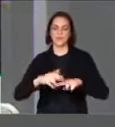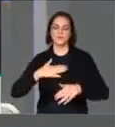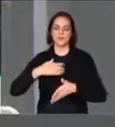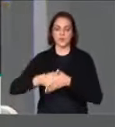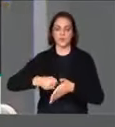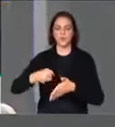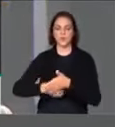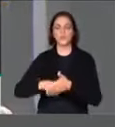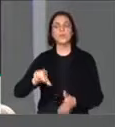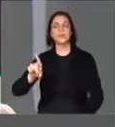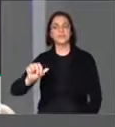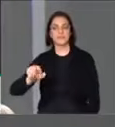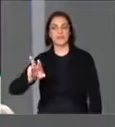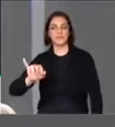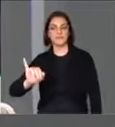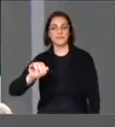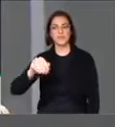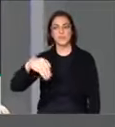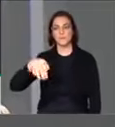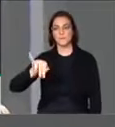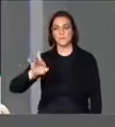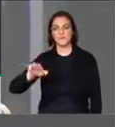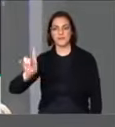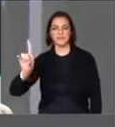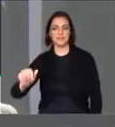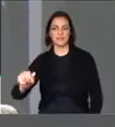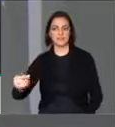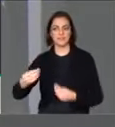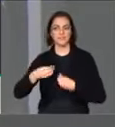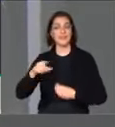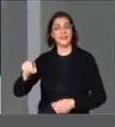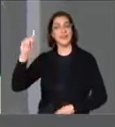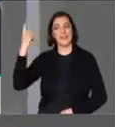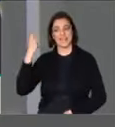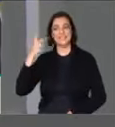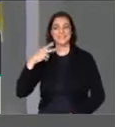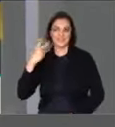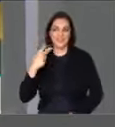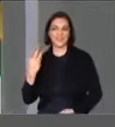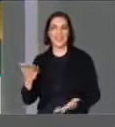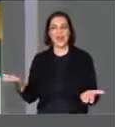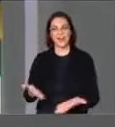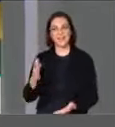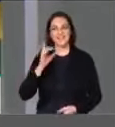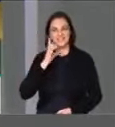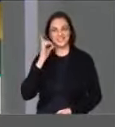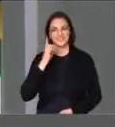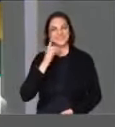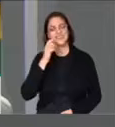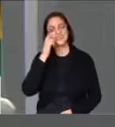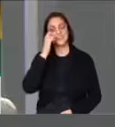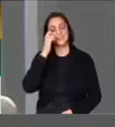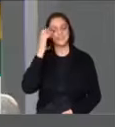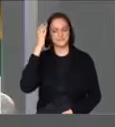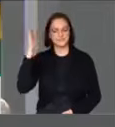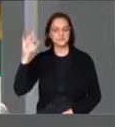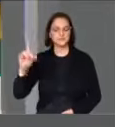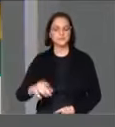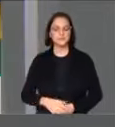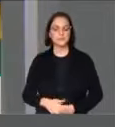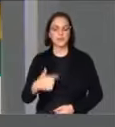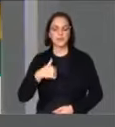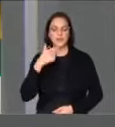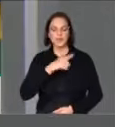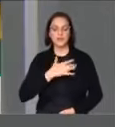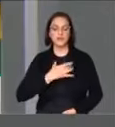Davi Miranda. Muito obrigado. Antes era vereador, né? Graças a Deus ser deputado. E também eu recebi a